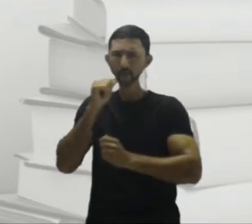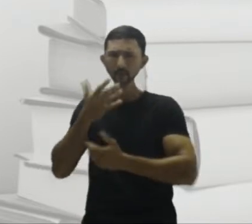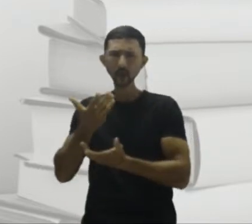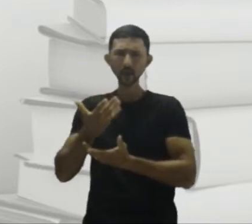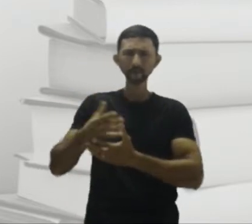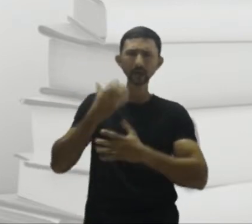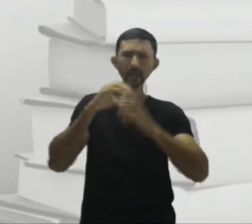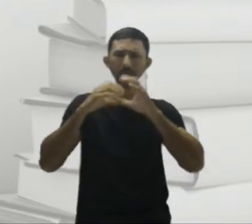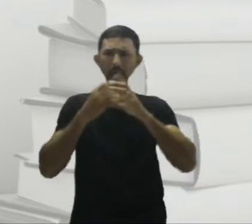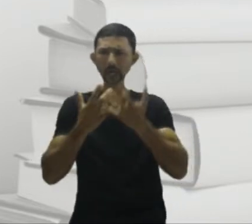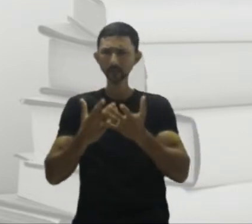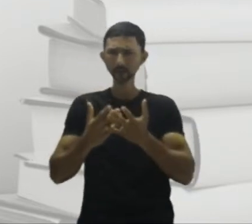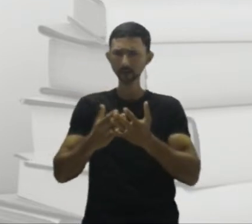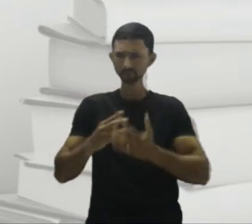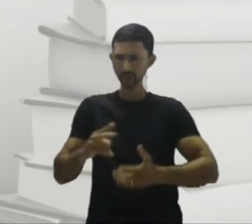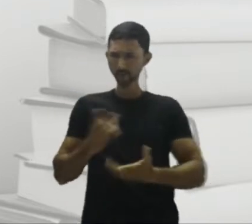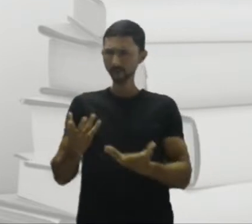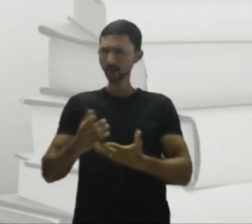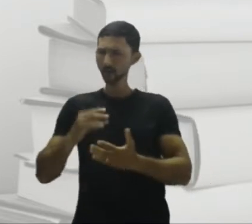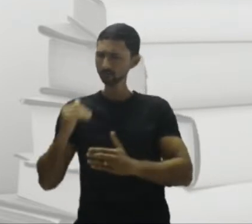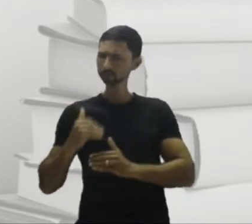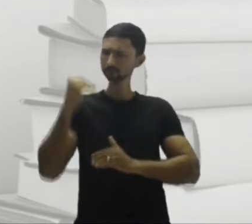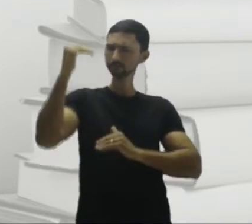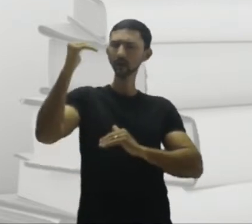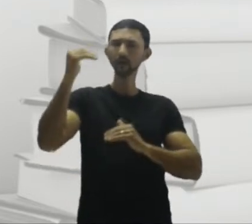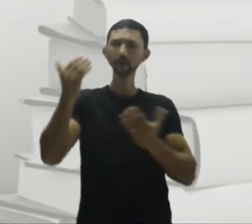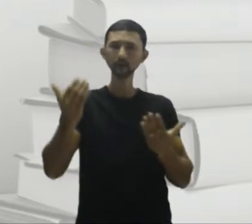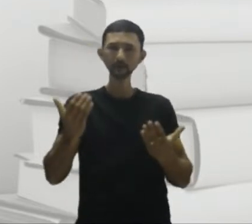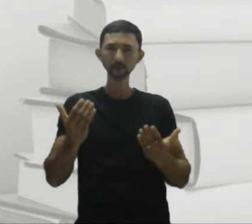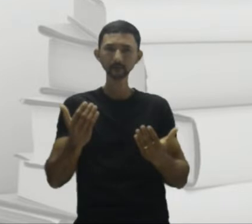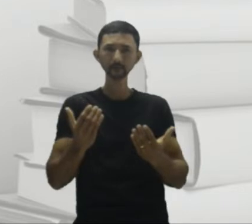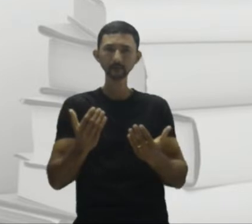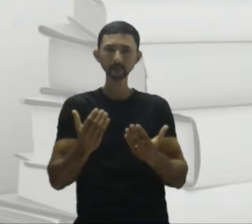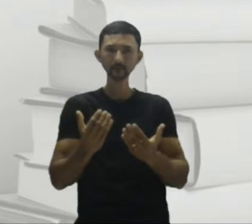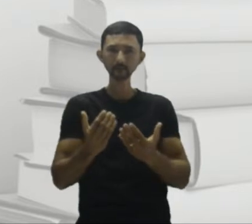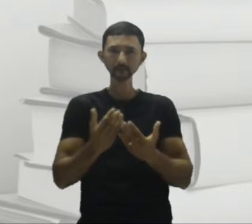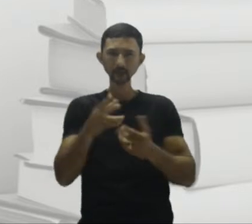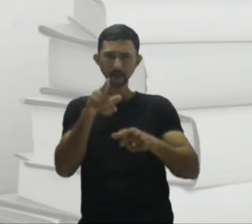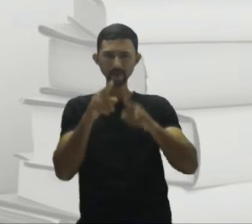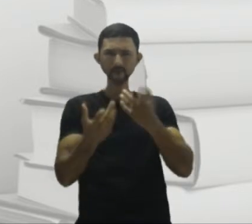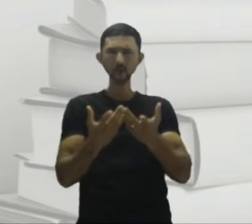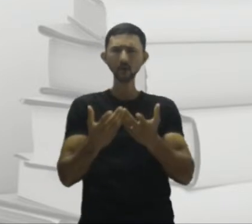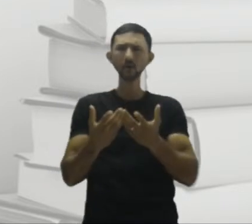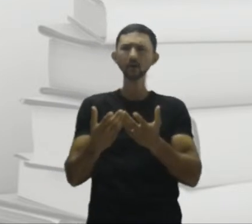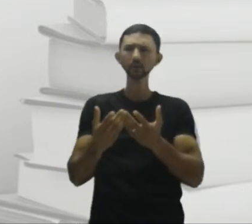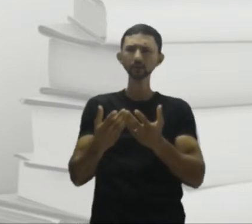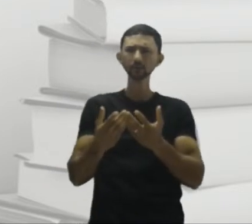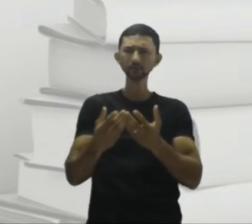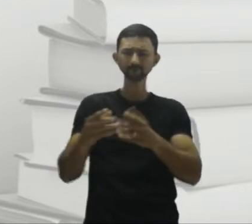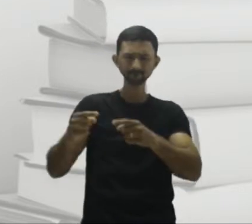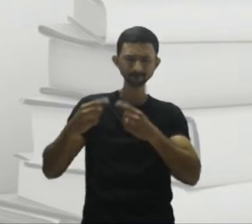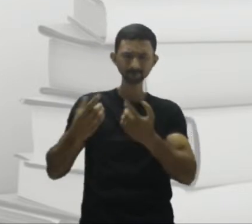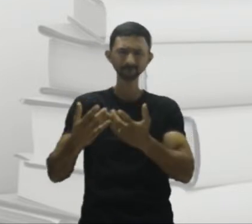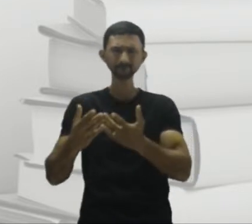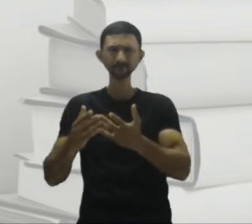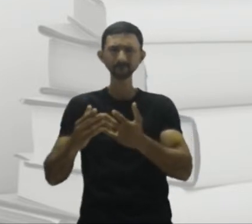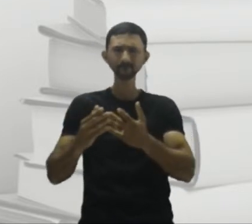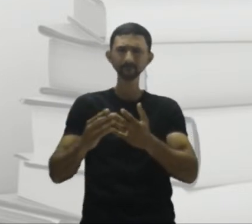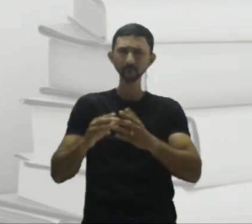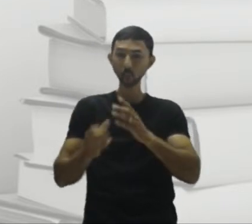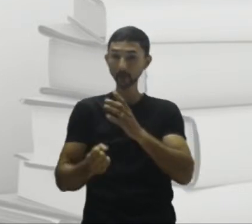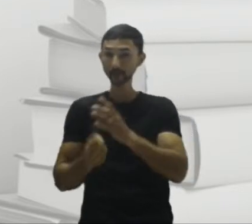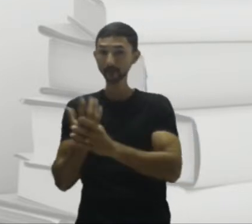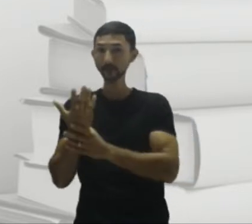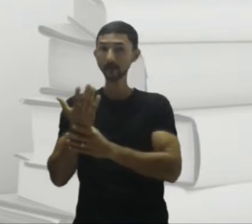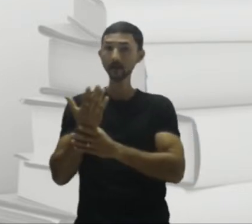canta, que outro valor mais alto se alevanta. E vós, Tágides minhas, pois